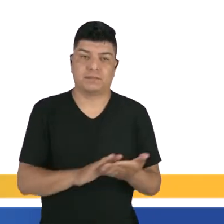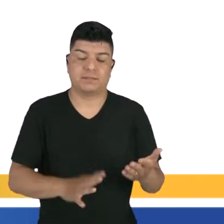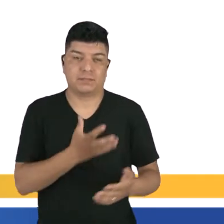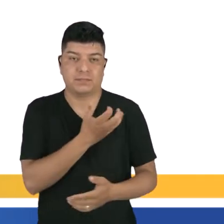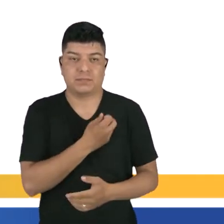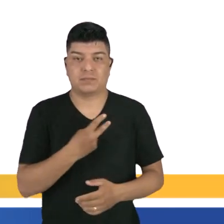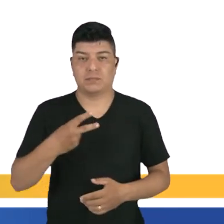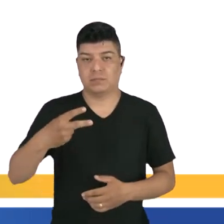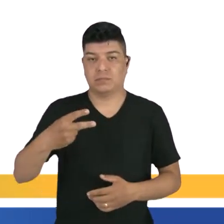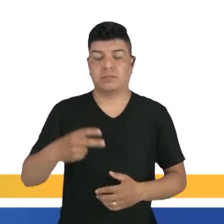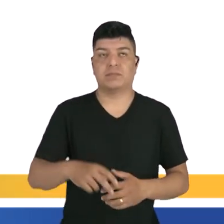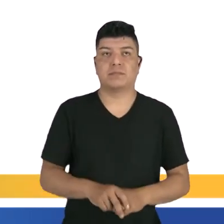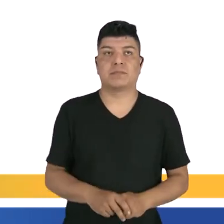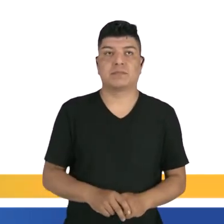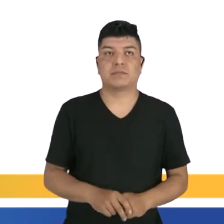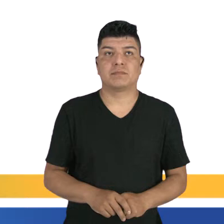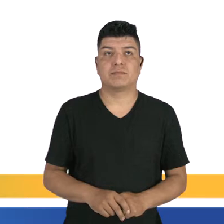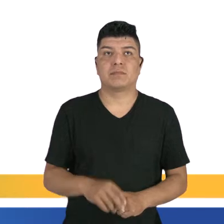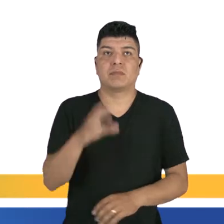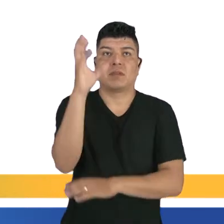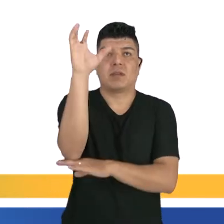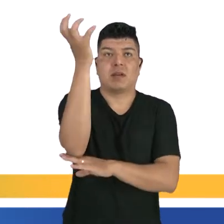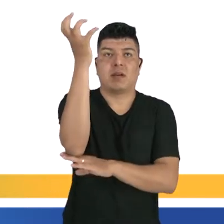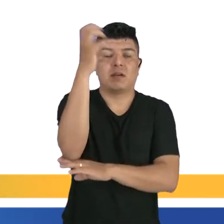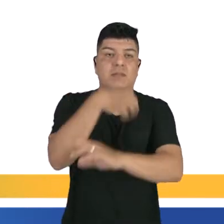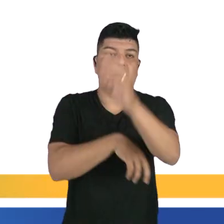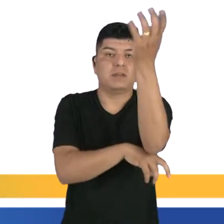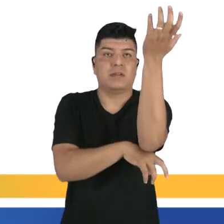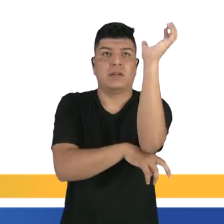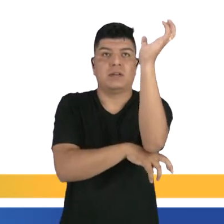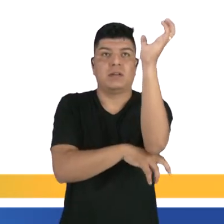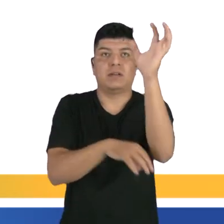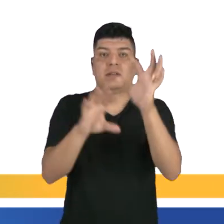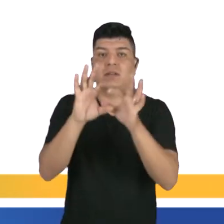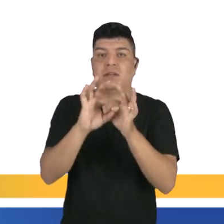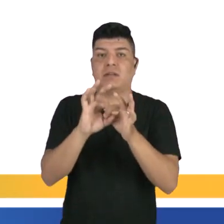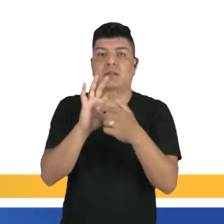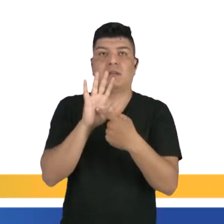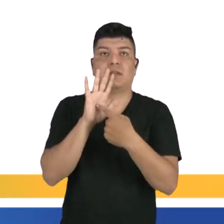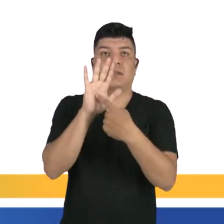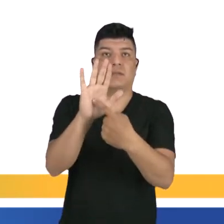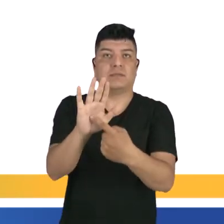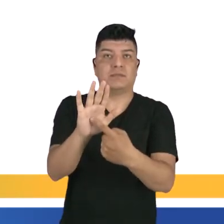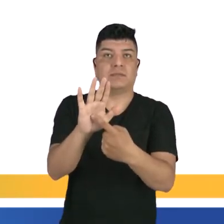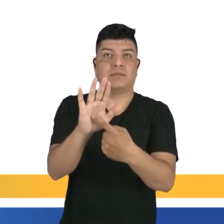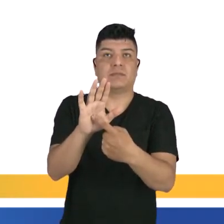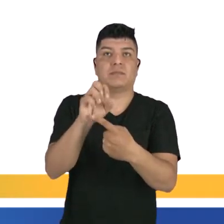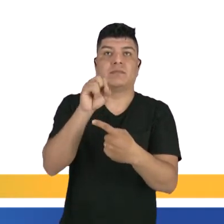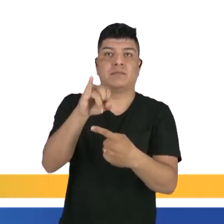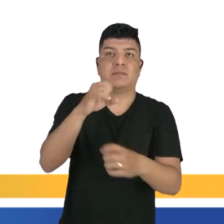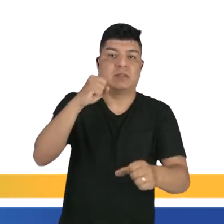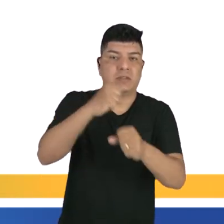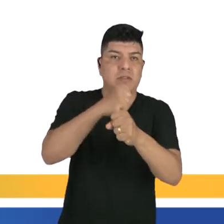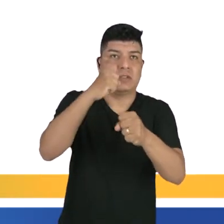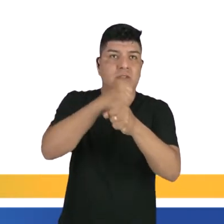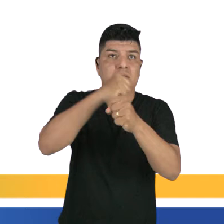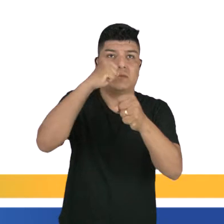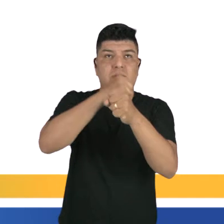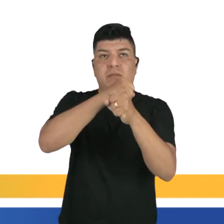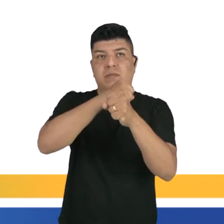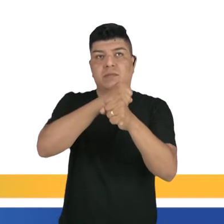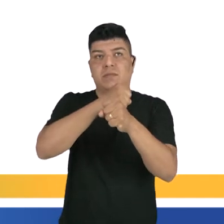Exercício 2. As árvores de um parque estão dispostas de tal maneira que, se construíssemos